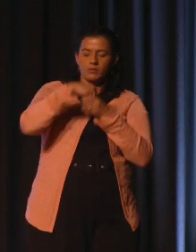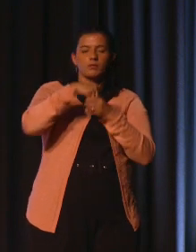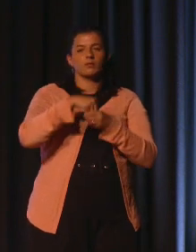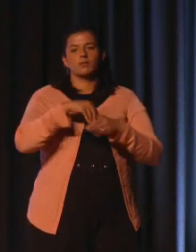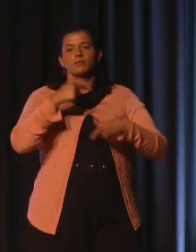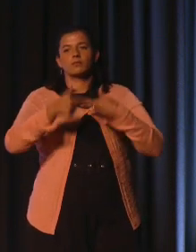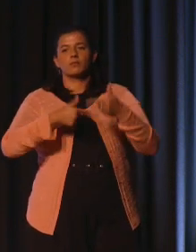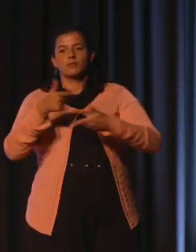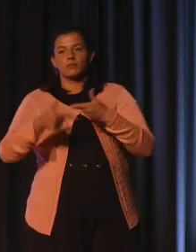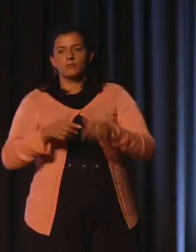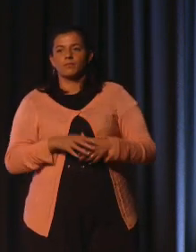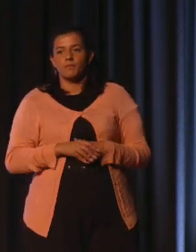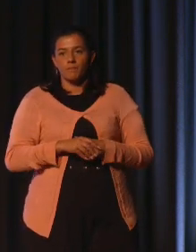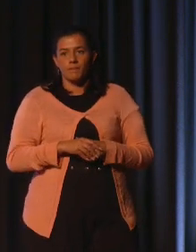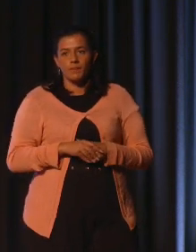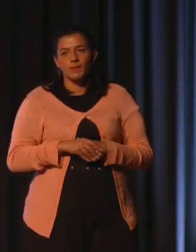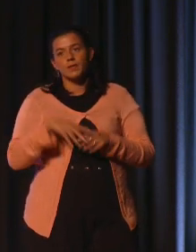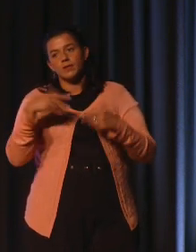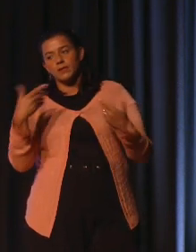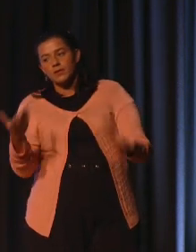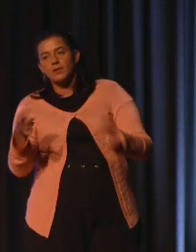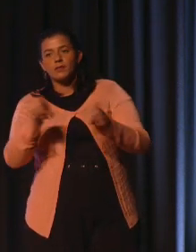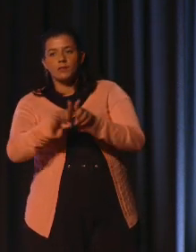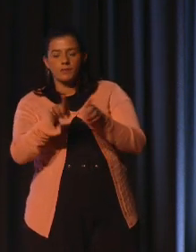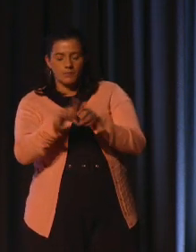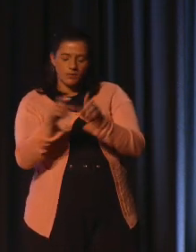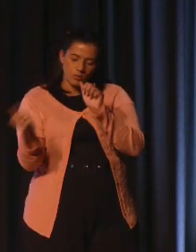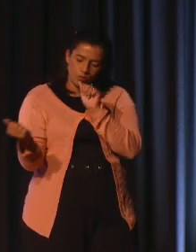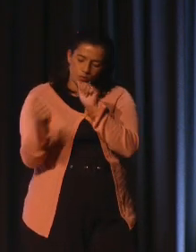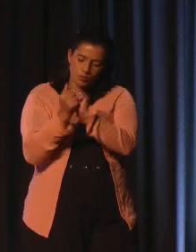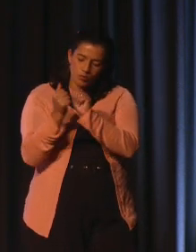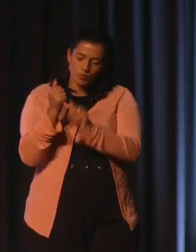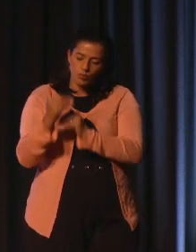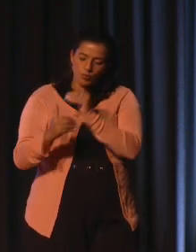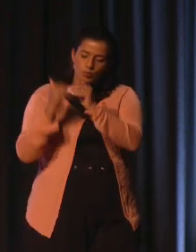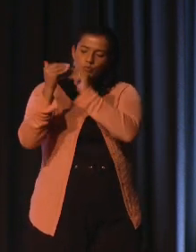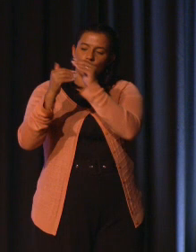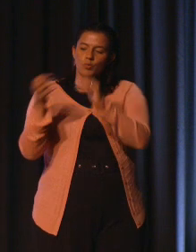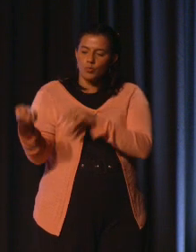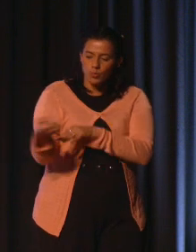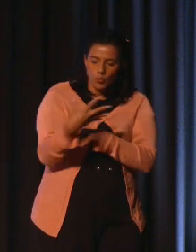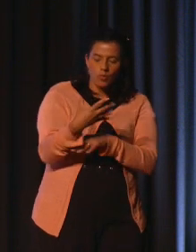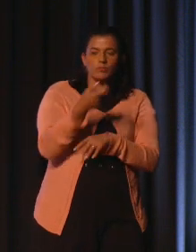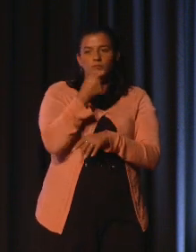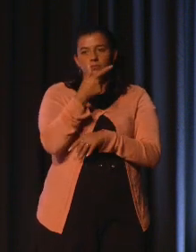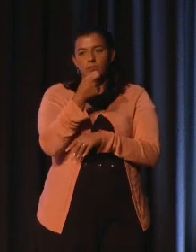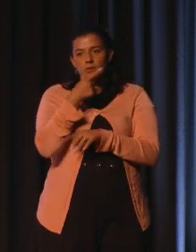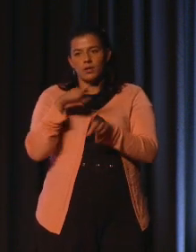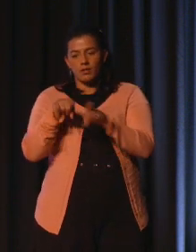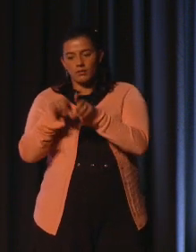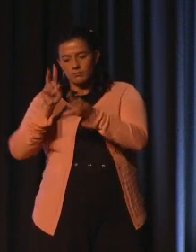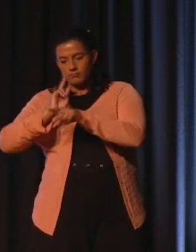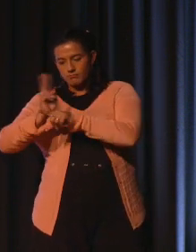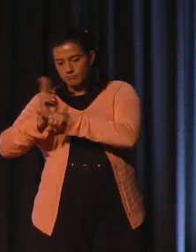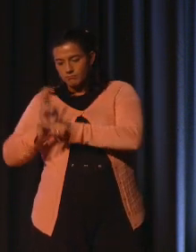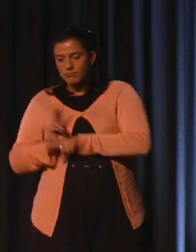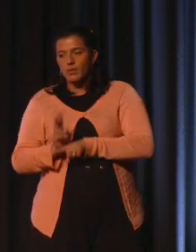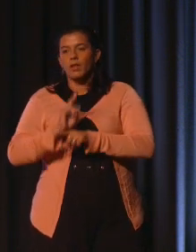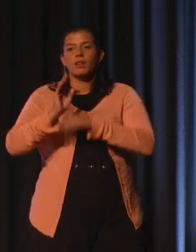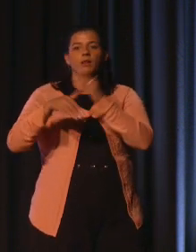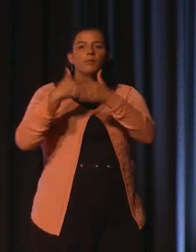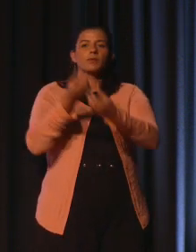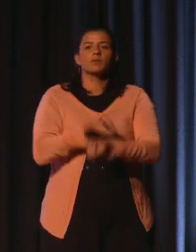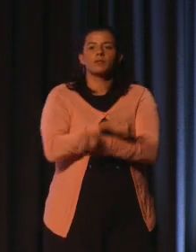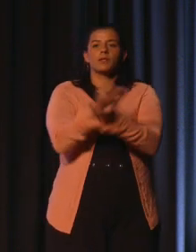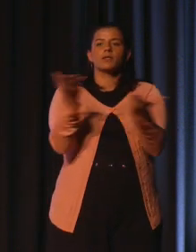tá? E junto, né, do desenvolvimento de novos medicamentos, a gente tem a farmacovigilância, e depois que esses medicamentos são